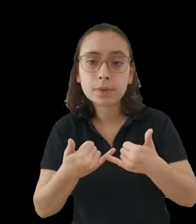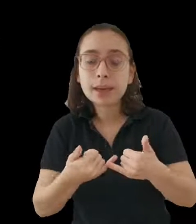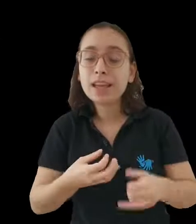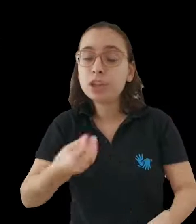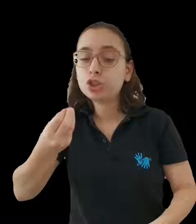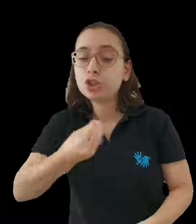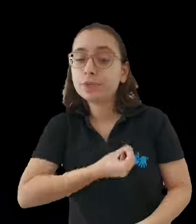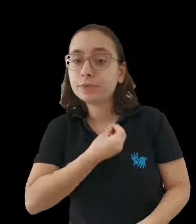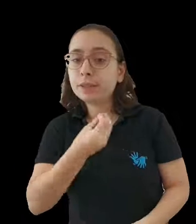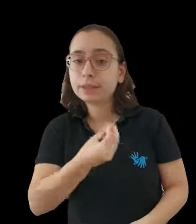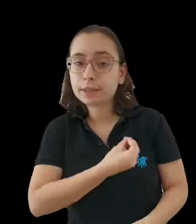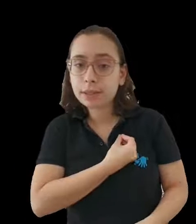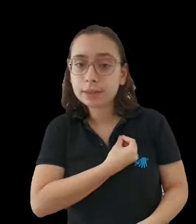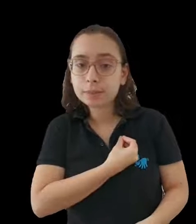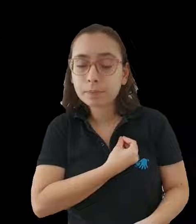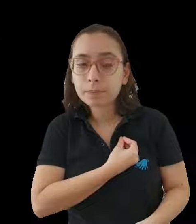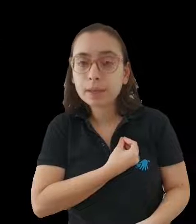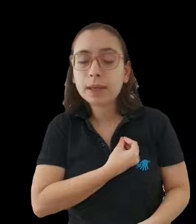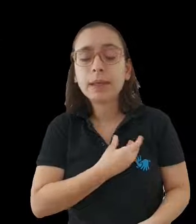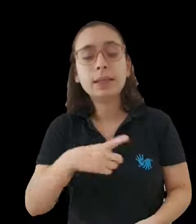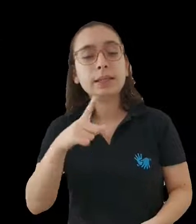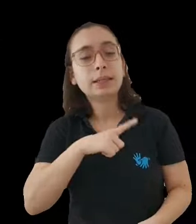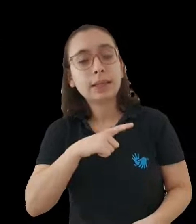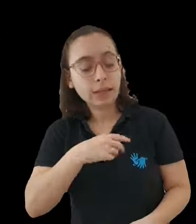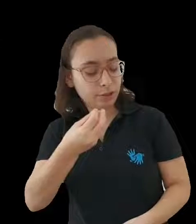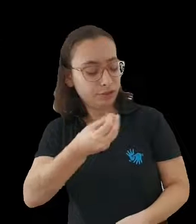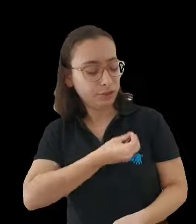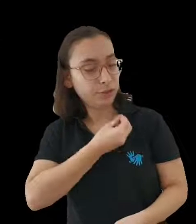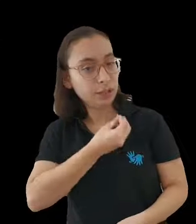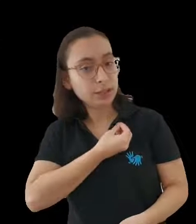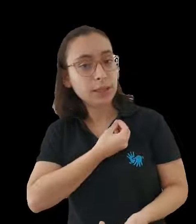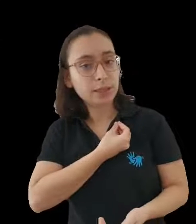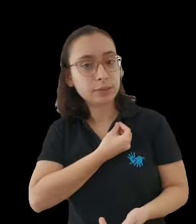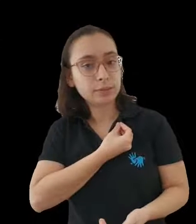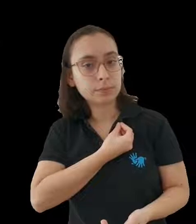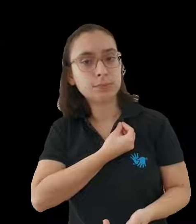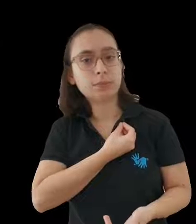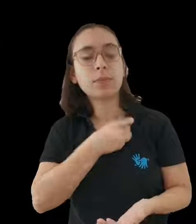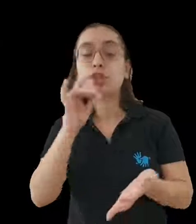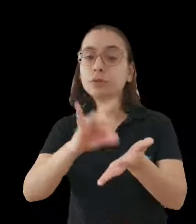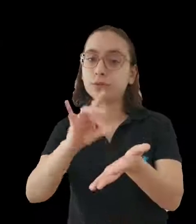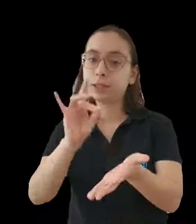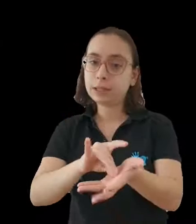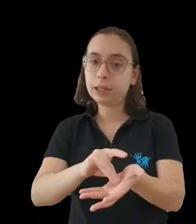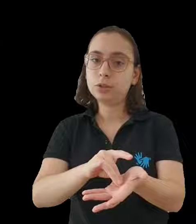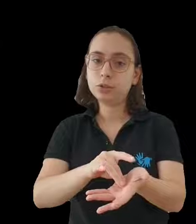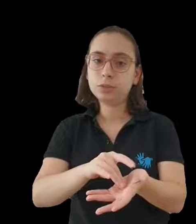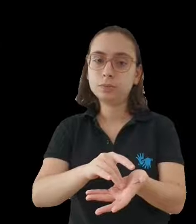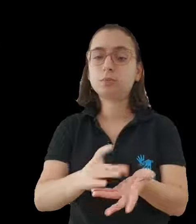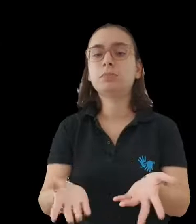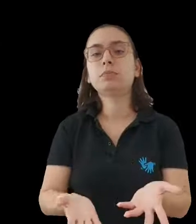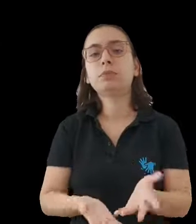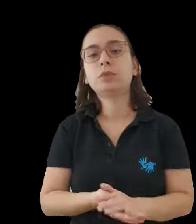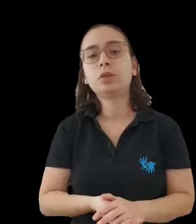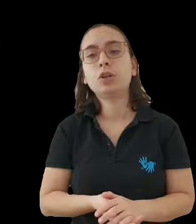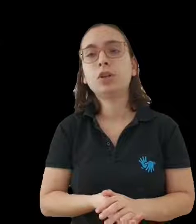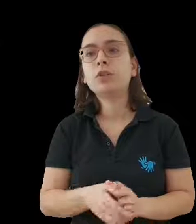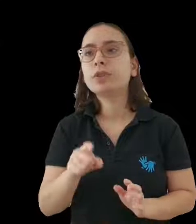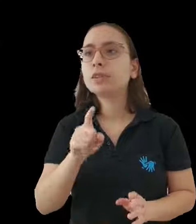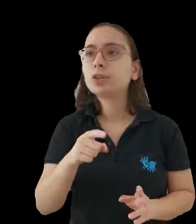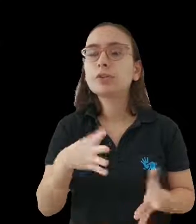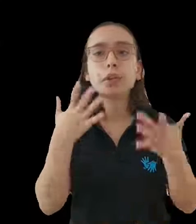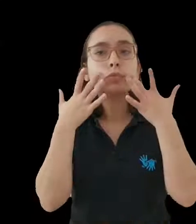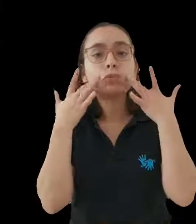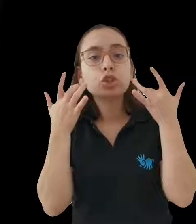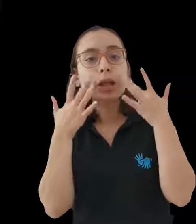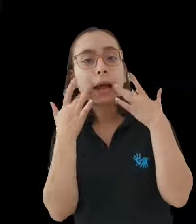real. Para as crianças o boneco ele tem vida, sabe? Então imagina vocês estão vendo uma peça